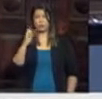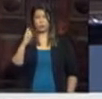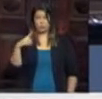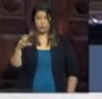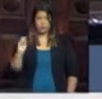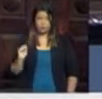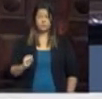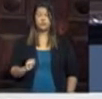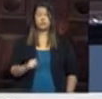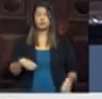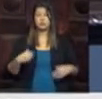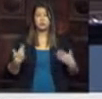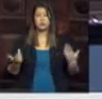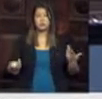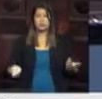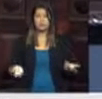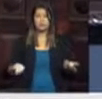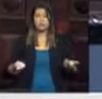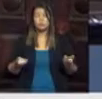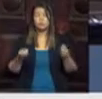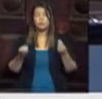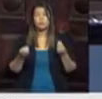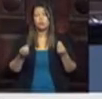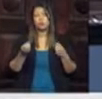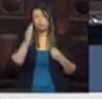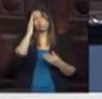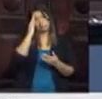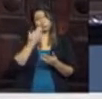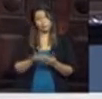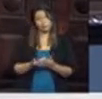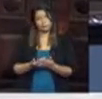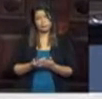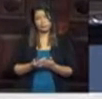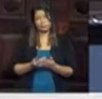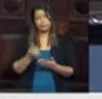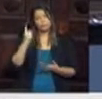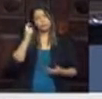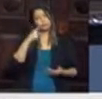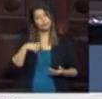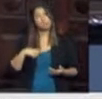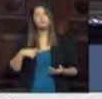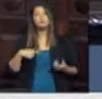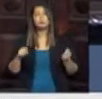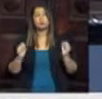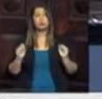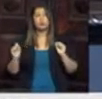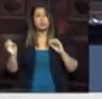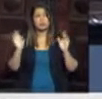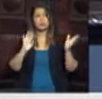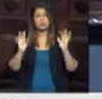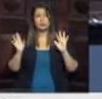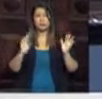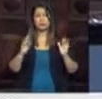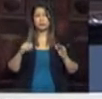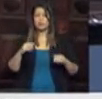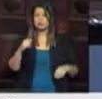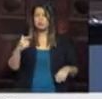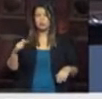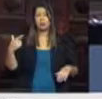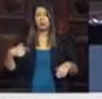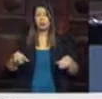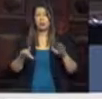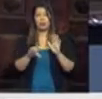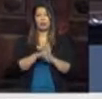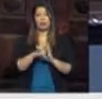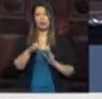Então, não tem confiabilidade o sistema. Por que que não lançou a Lei Candir?